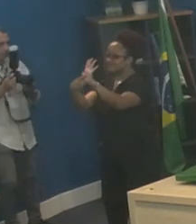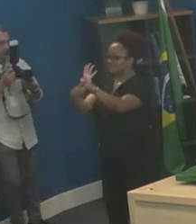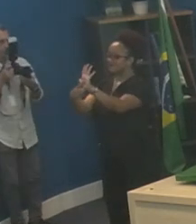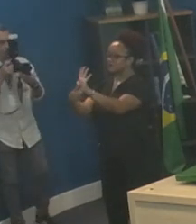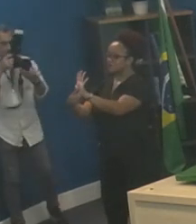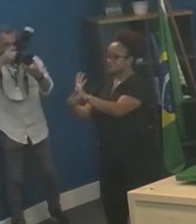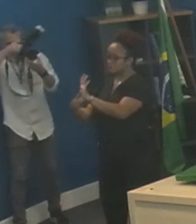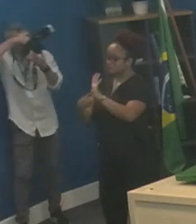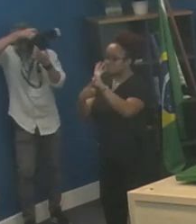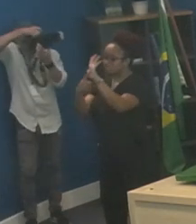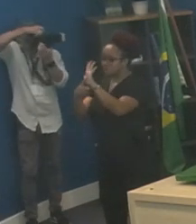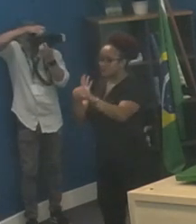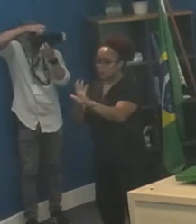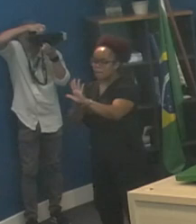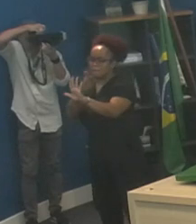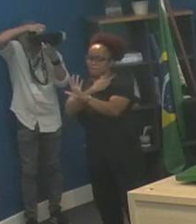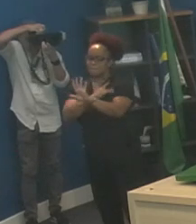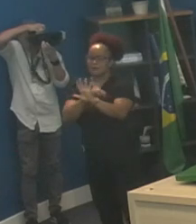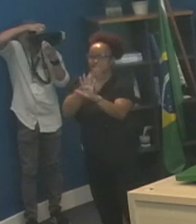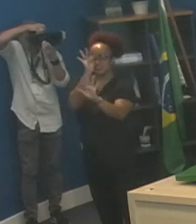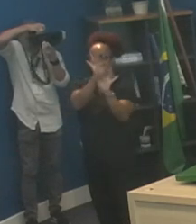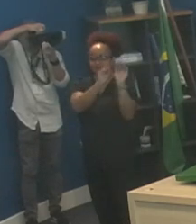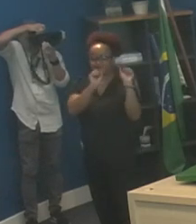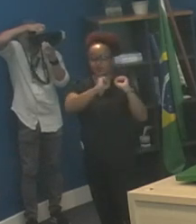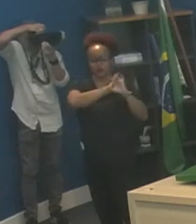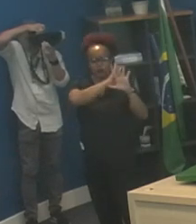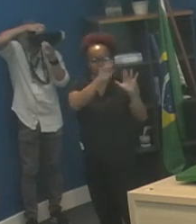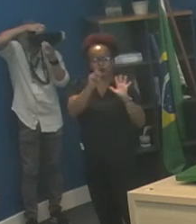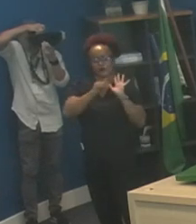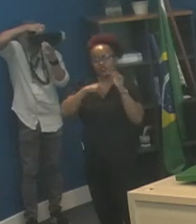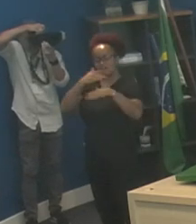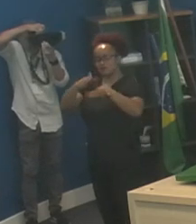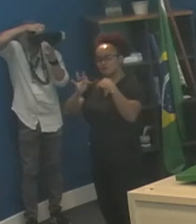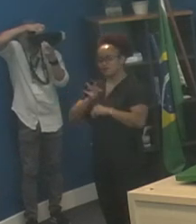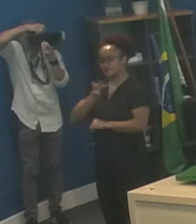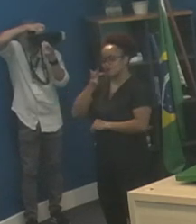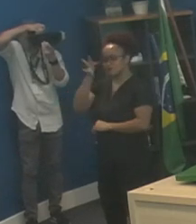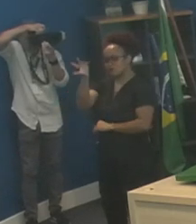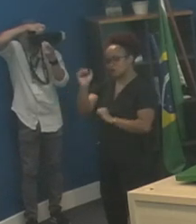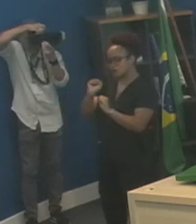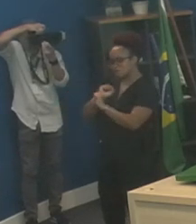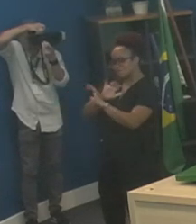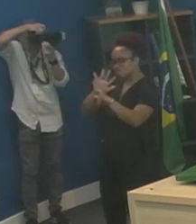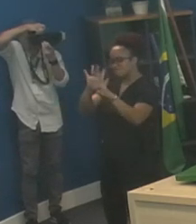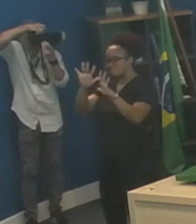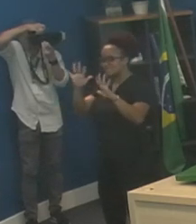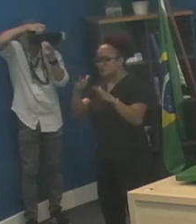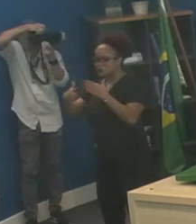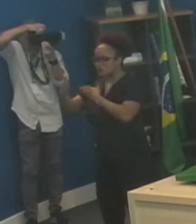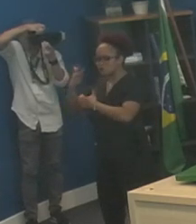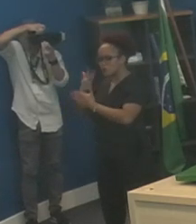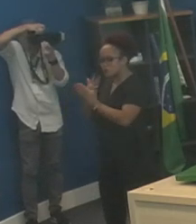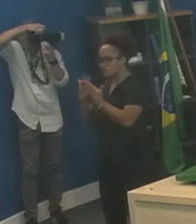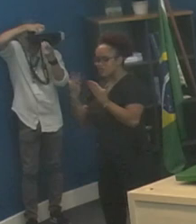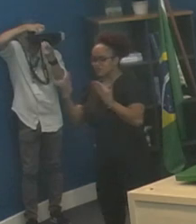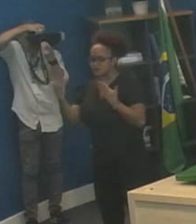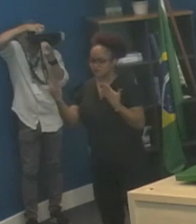desta flâmula, paz no futuro e glória no